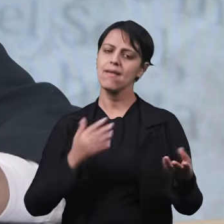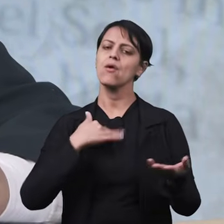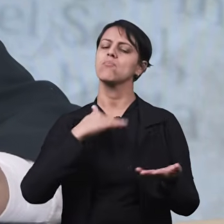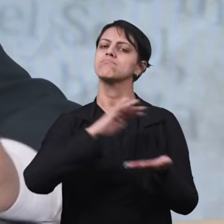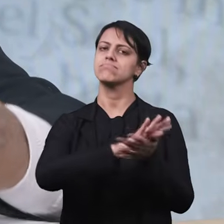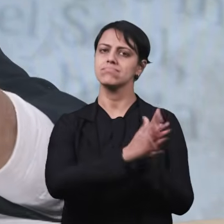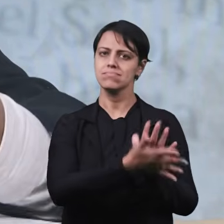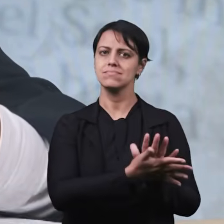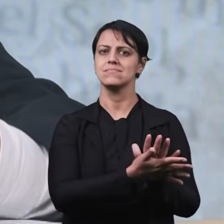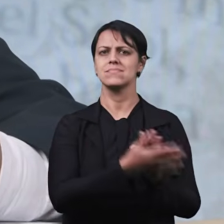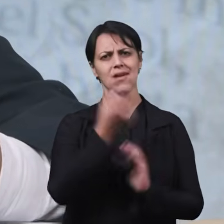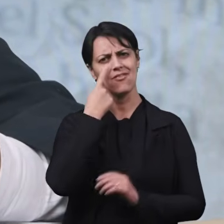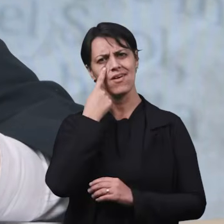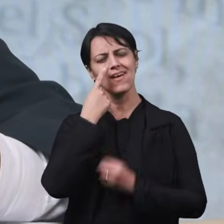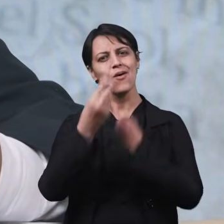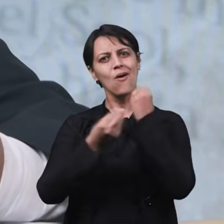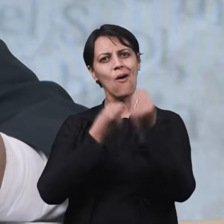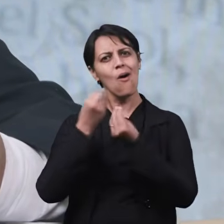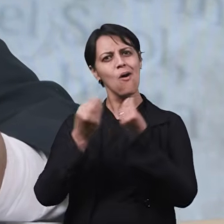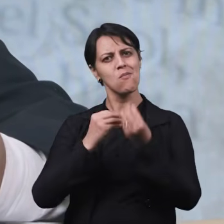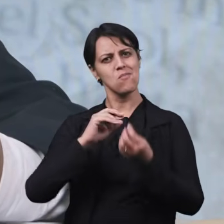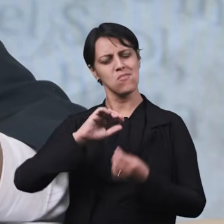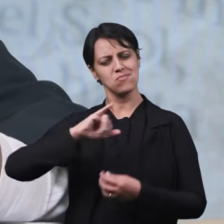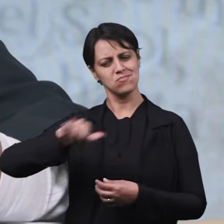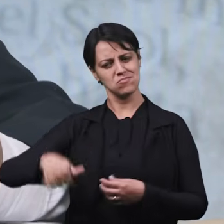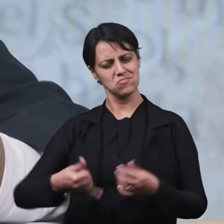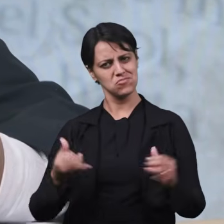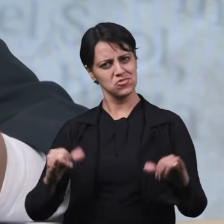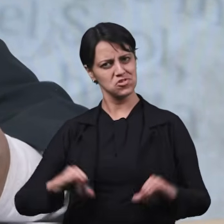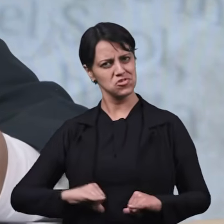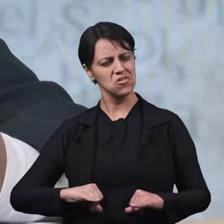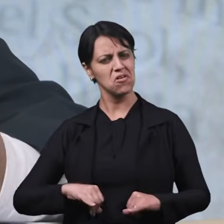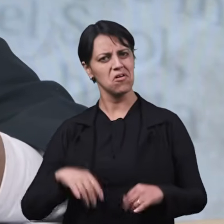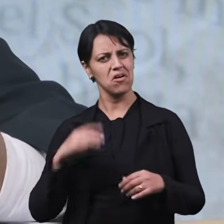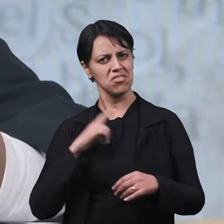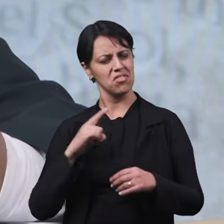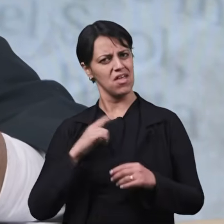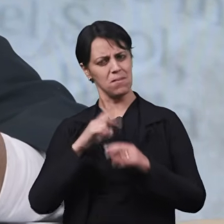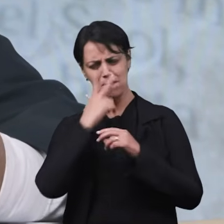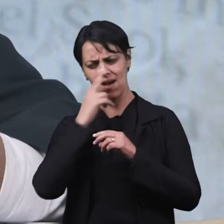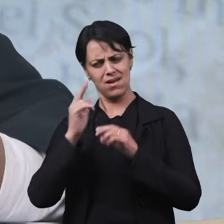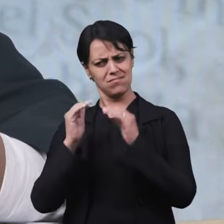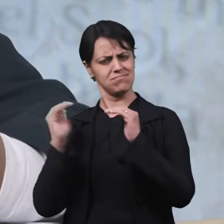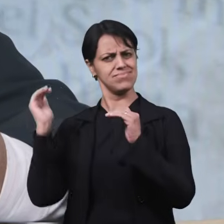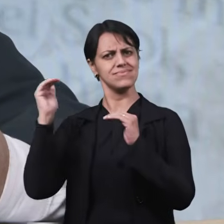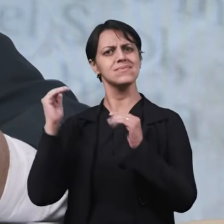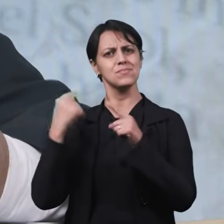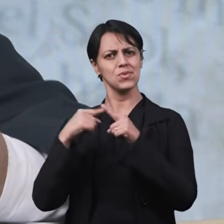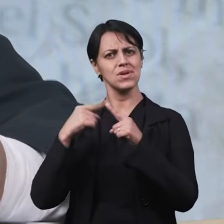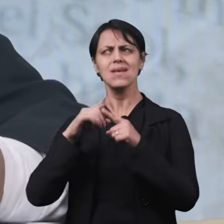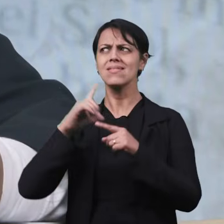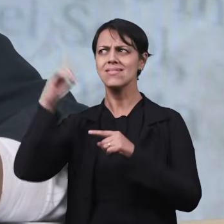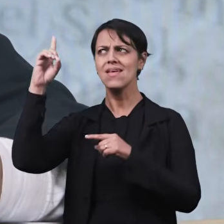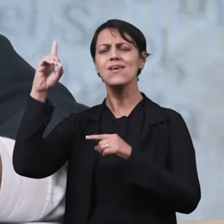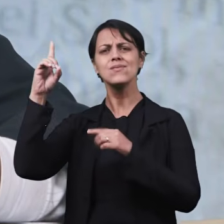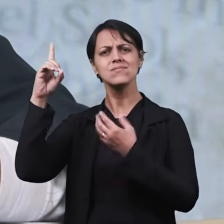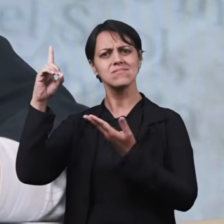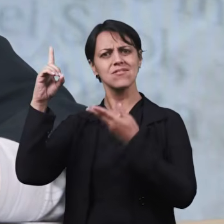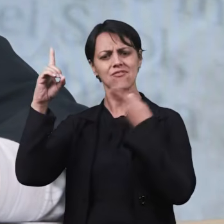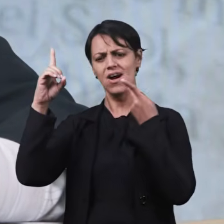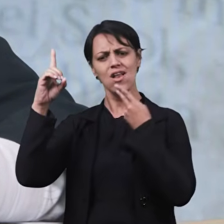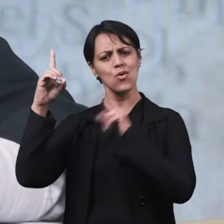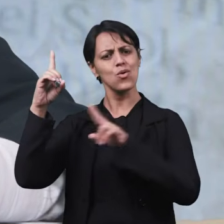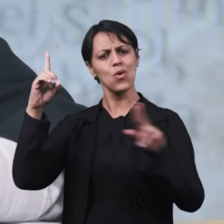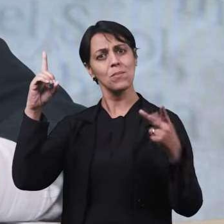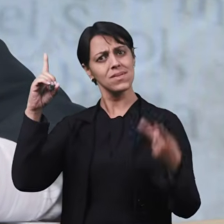é que Jó tem um destaque junto com Noé e com Daniel, na mente do Todo-Poderoso. Veja a